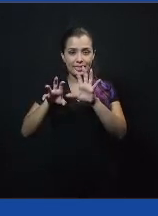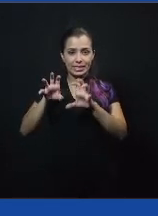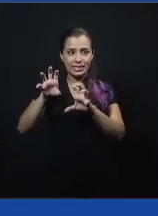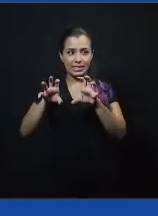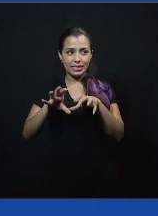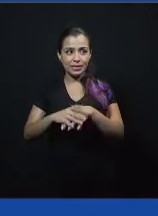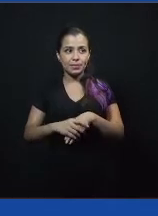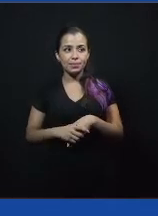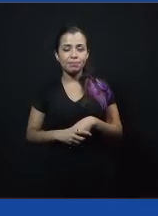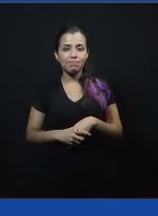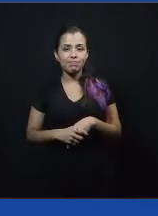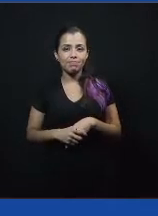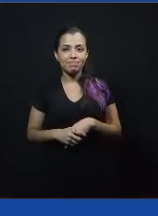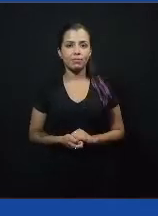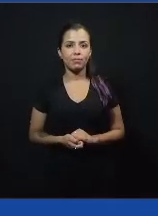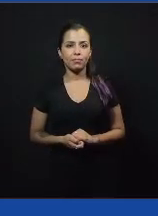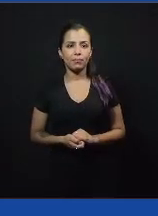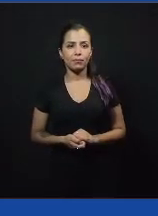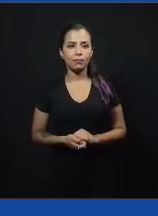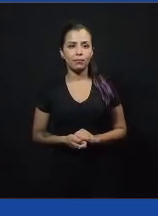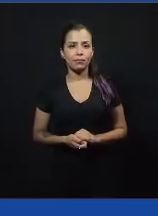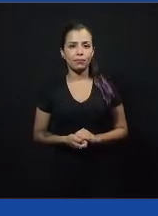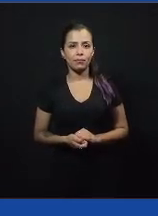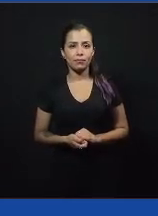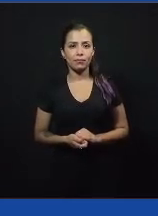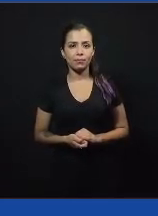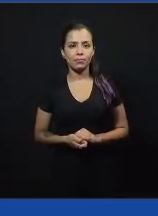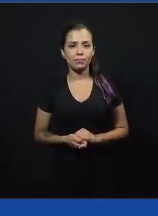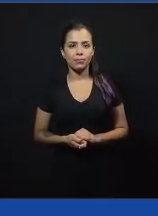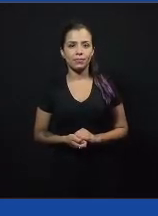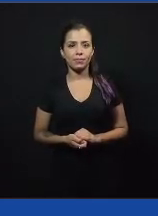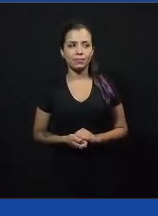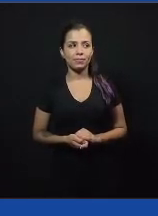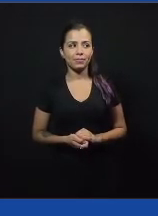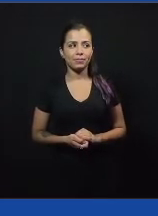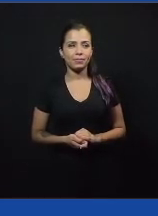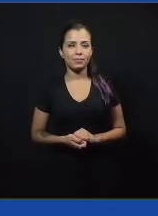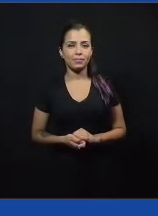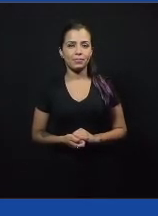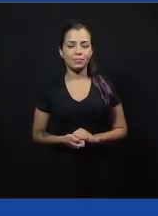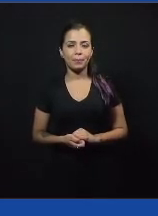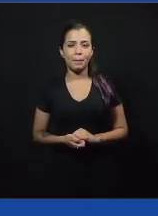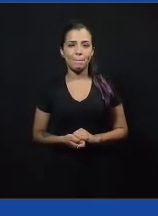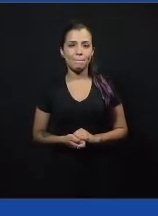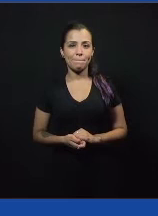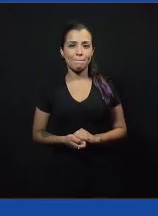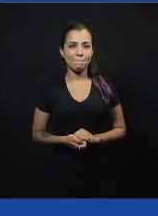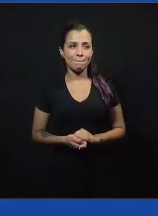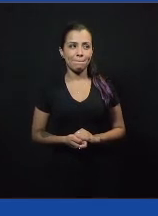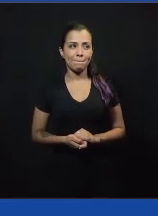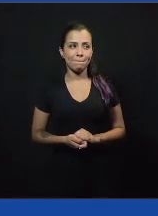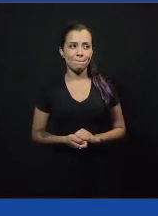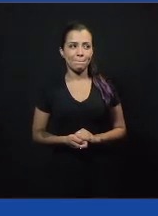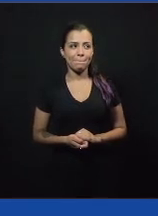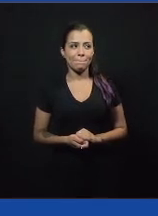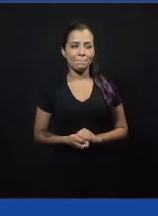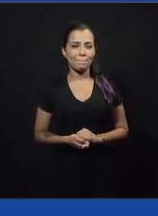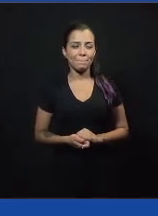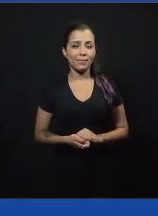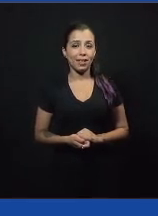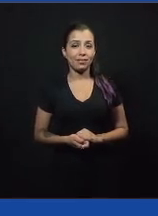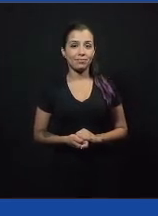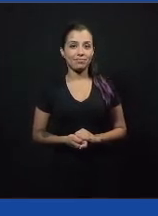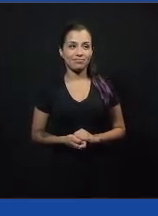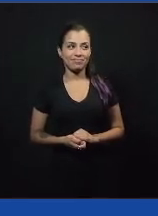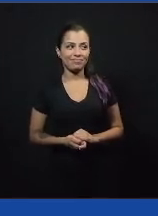e acho que é isso que eu tinha que falar Bom dia deixa eu te falar mesmo